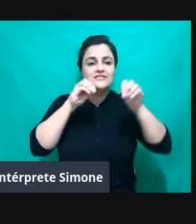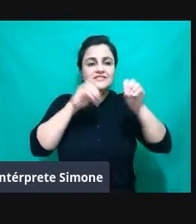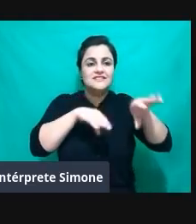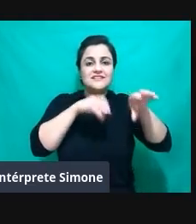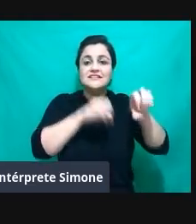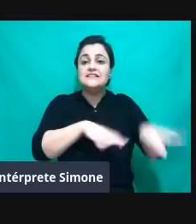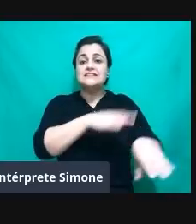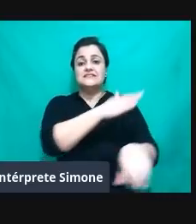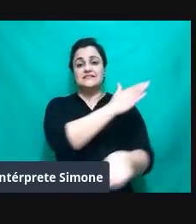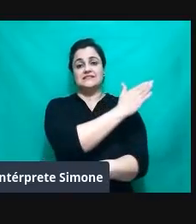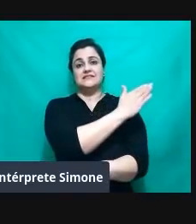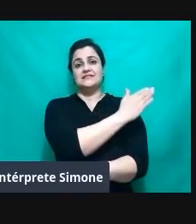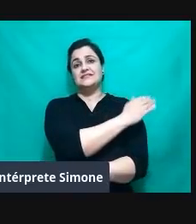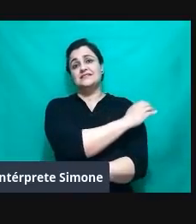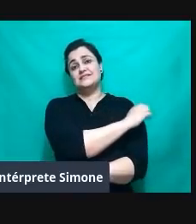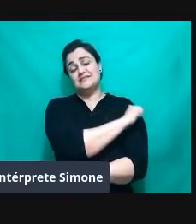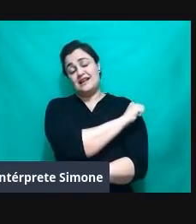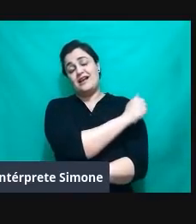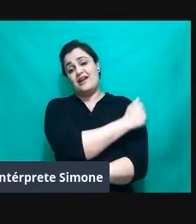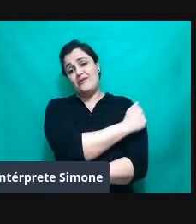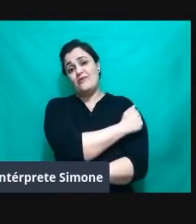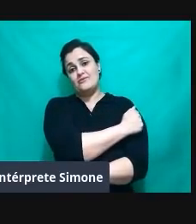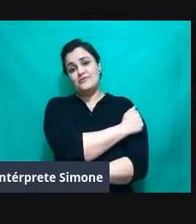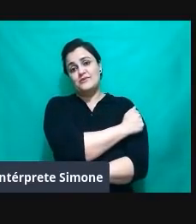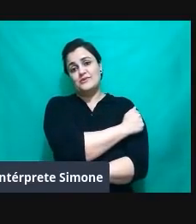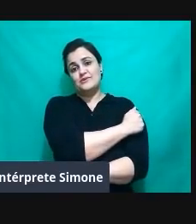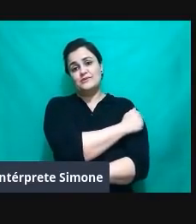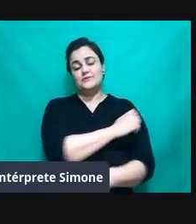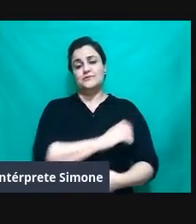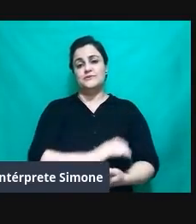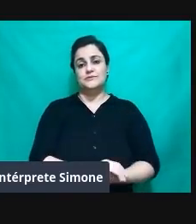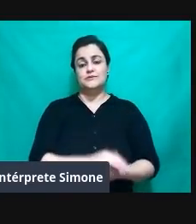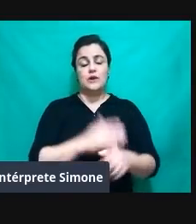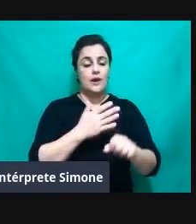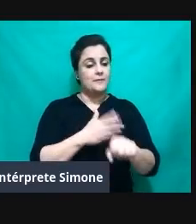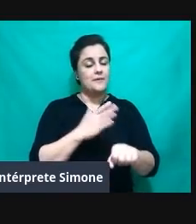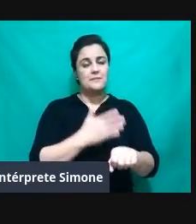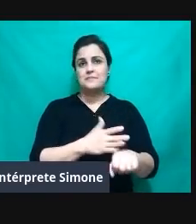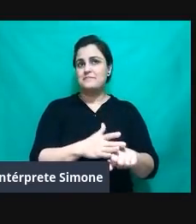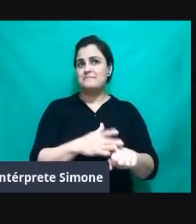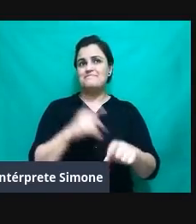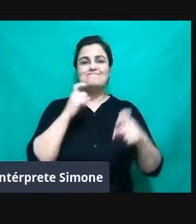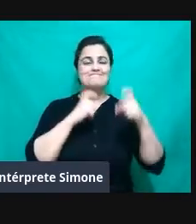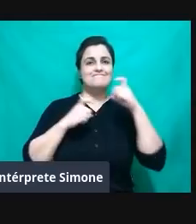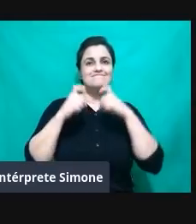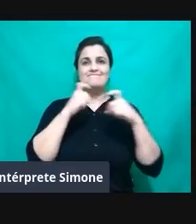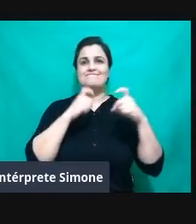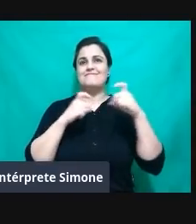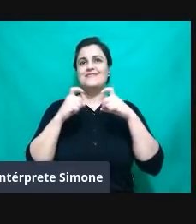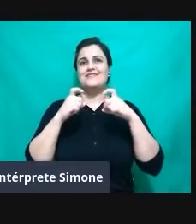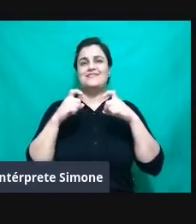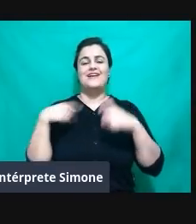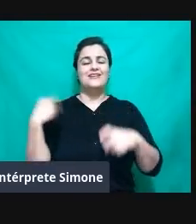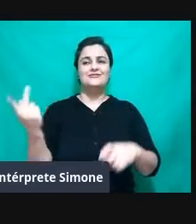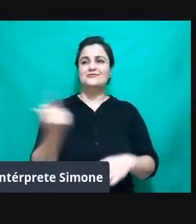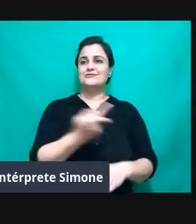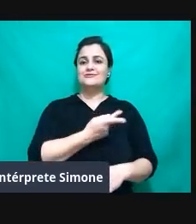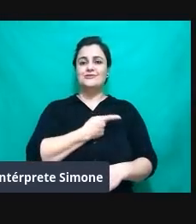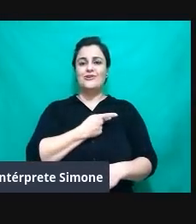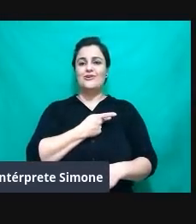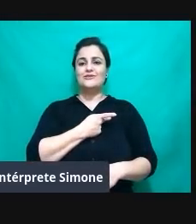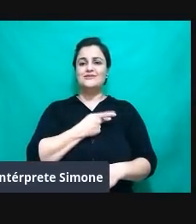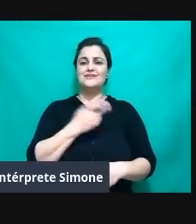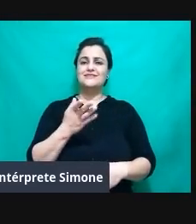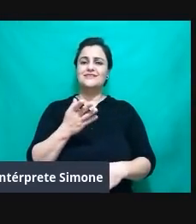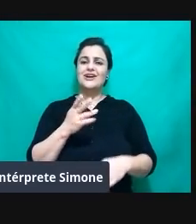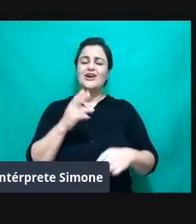muito, né, nós utilizamos isso. Isso é uma prática aí da nossa oralidade. Então, nós temos que ter bastante, assim,